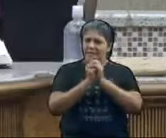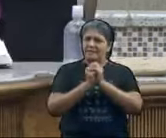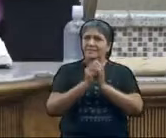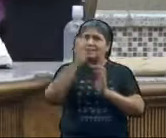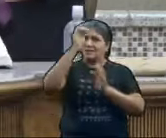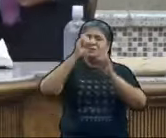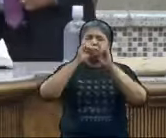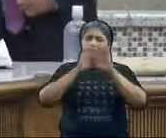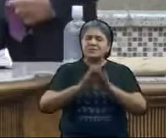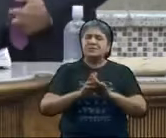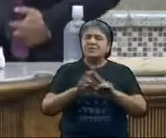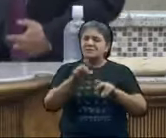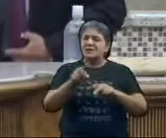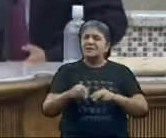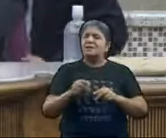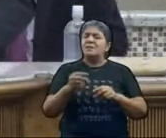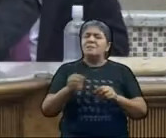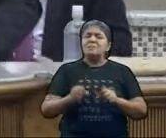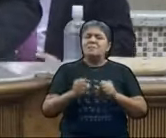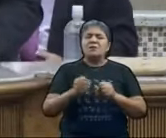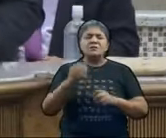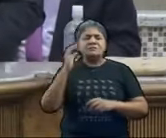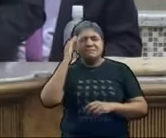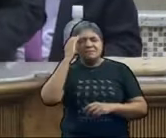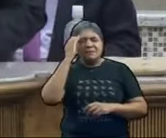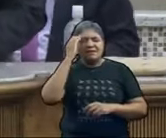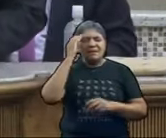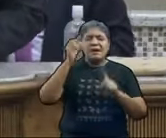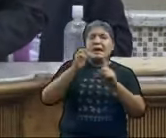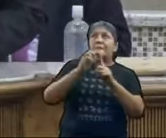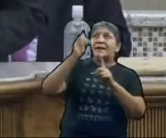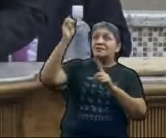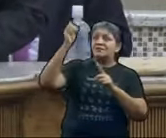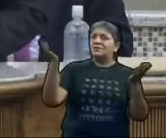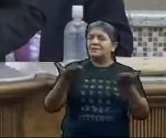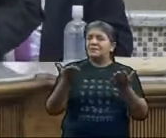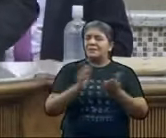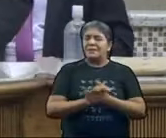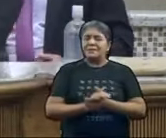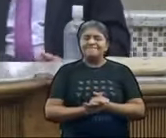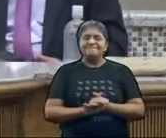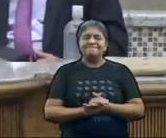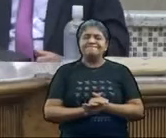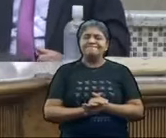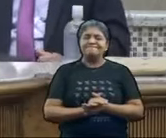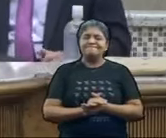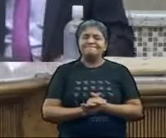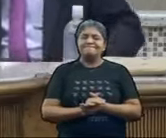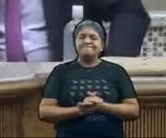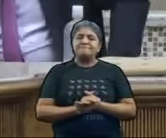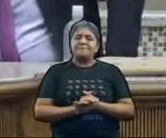vos abençoe, podeis tomar os assentos, irmãos, em nome de Jesus Cristo.